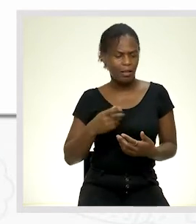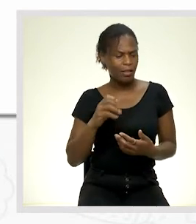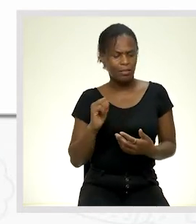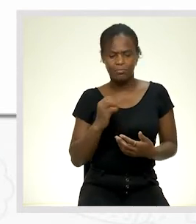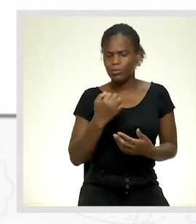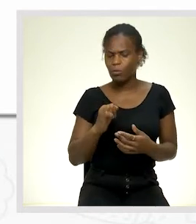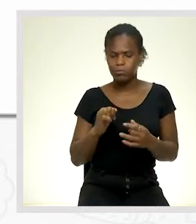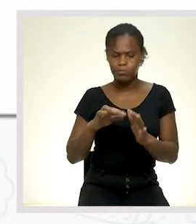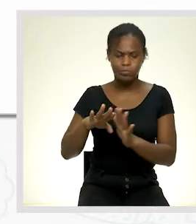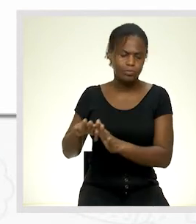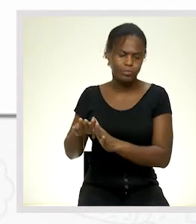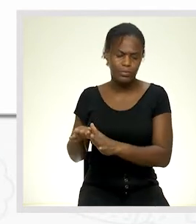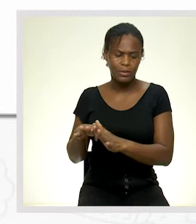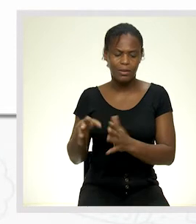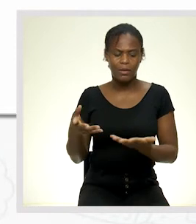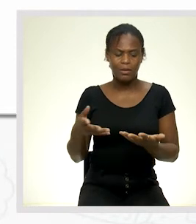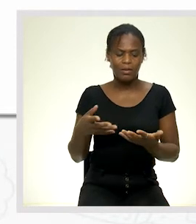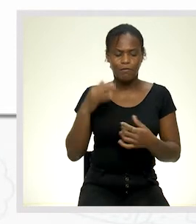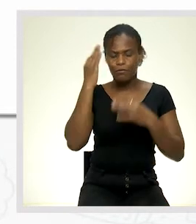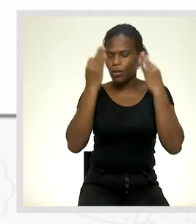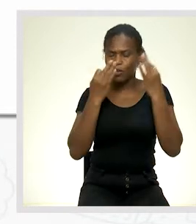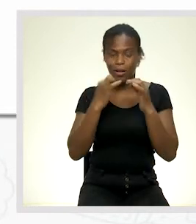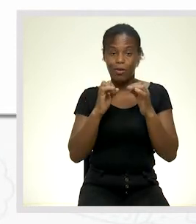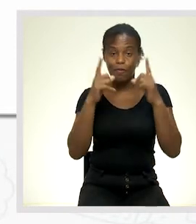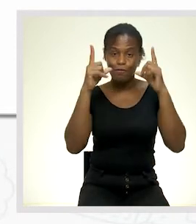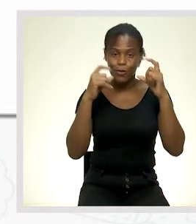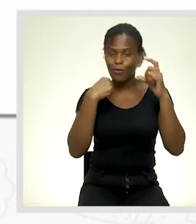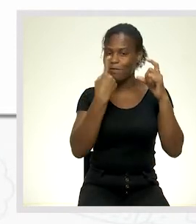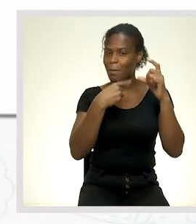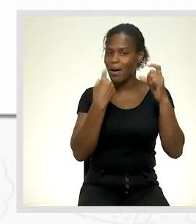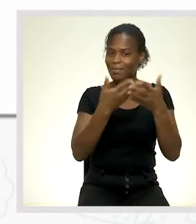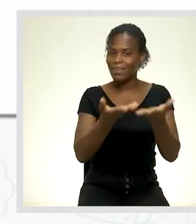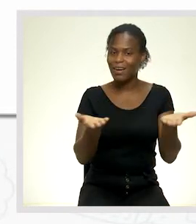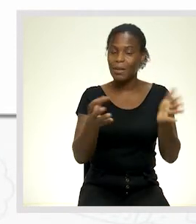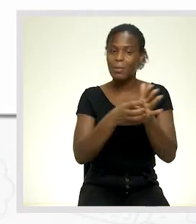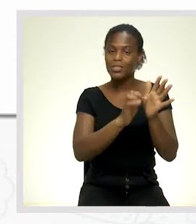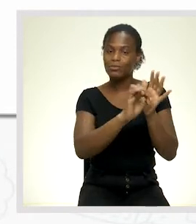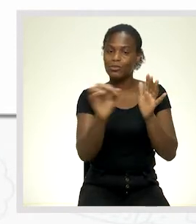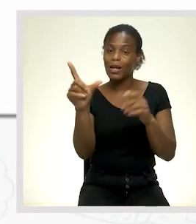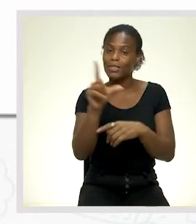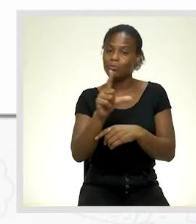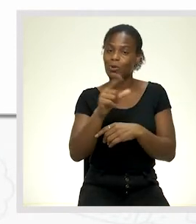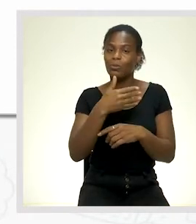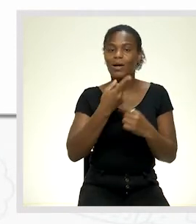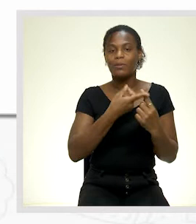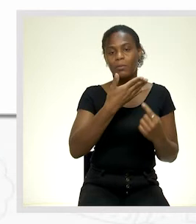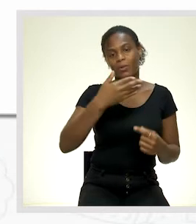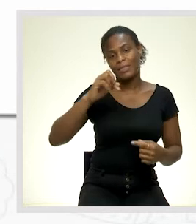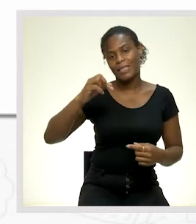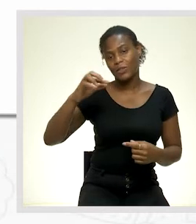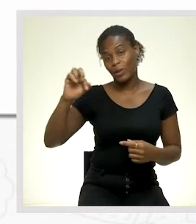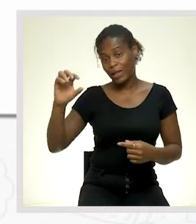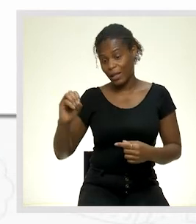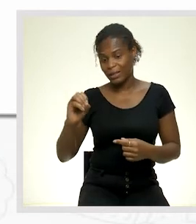especulações filosóficas. Ele fornece-nos fotografias verbais. As suas imagens da Lisboa de